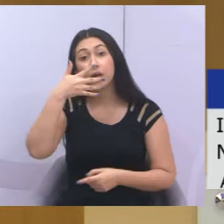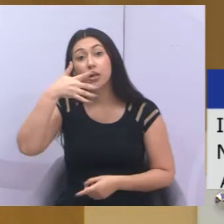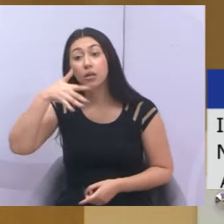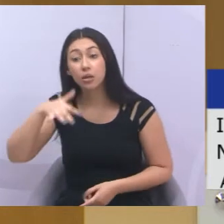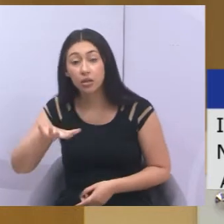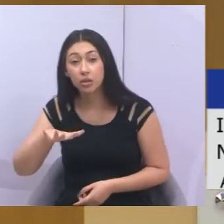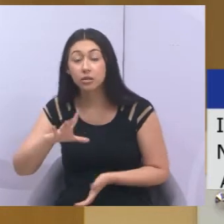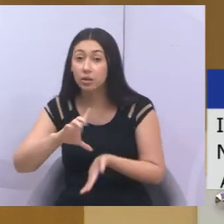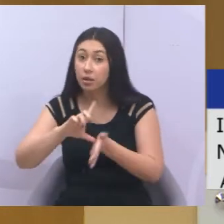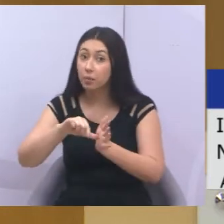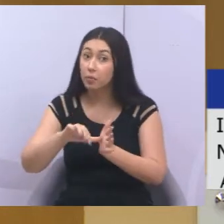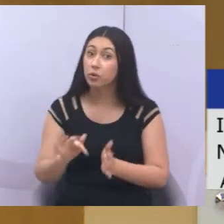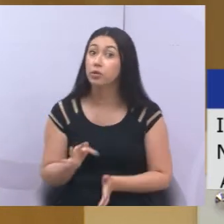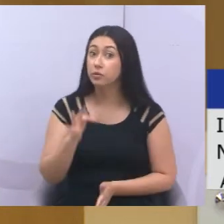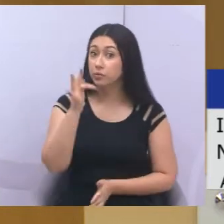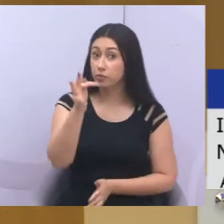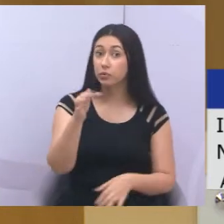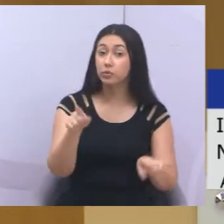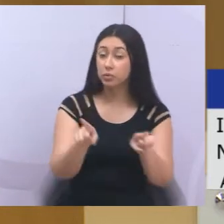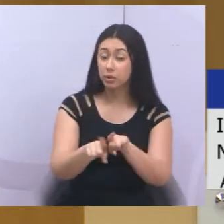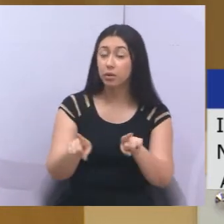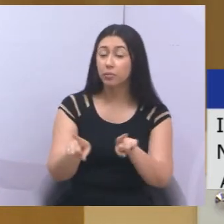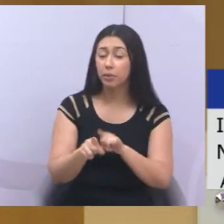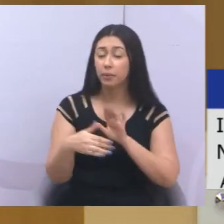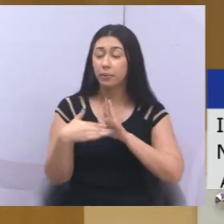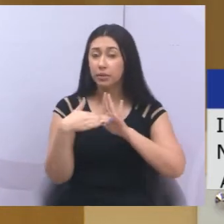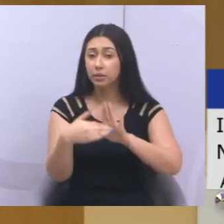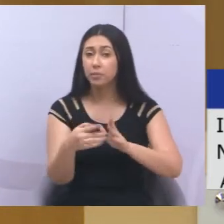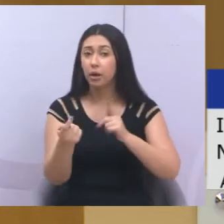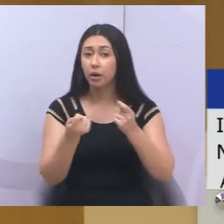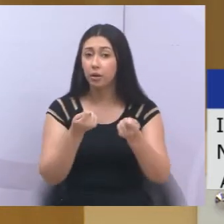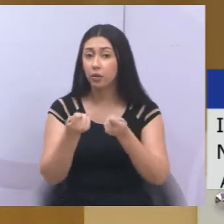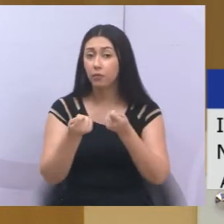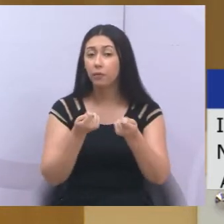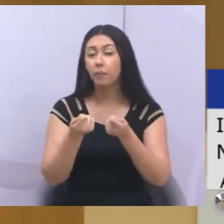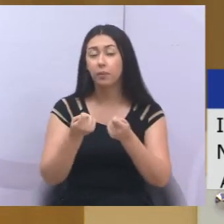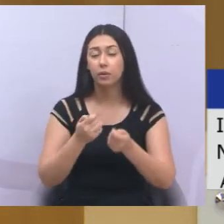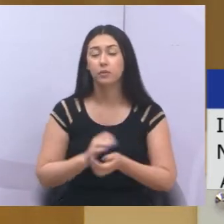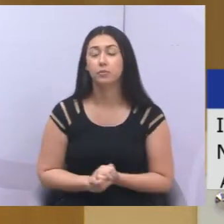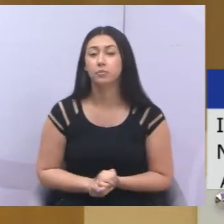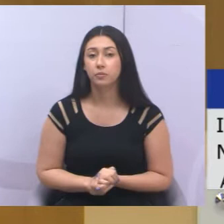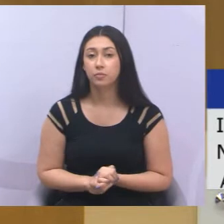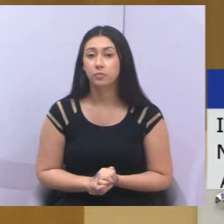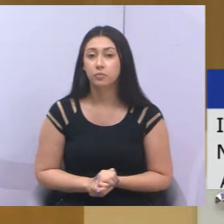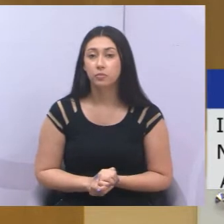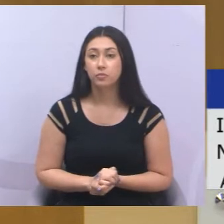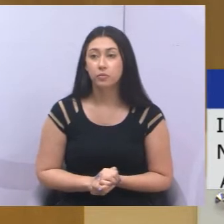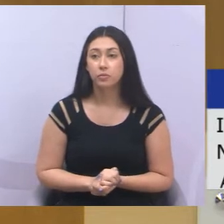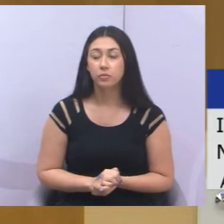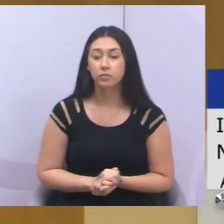vai fazer parte do desenvolvimento dessa cidade. quanto adulta.